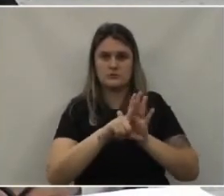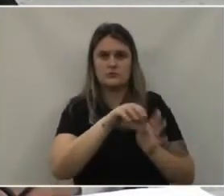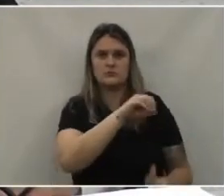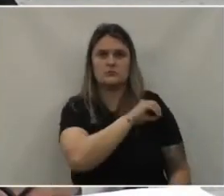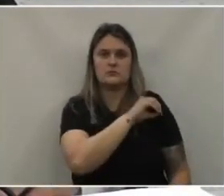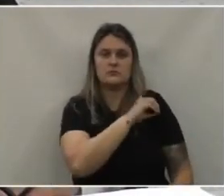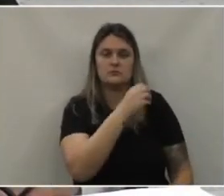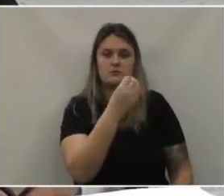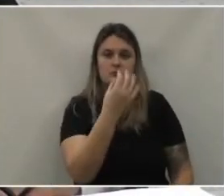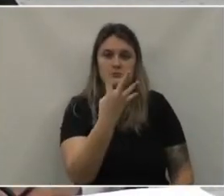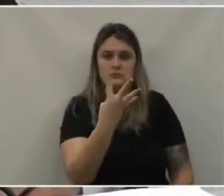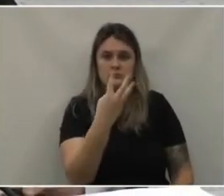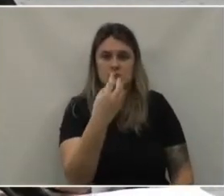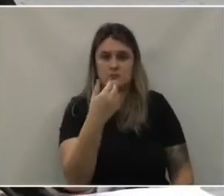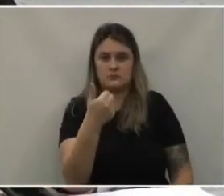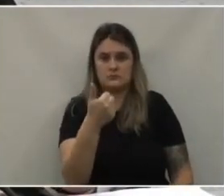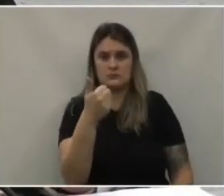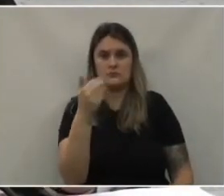número